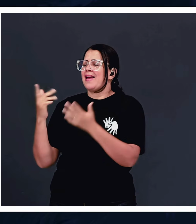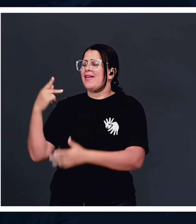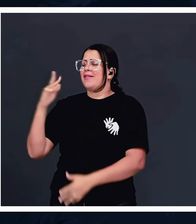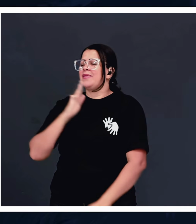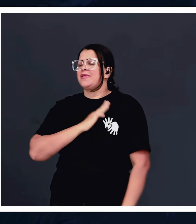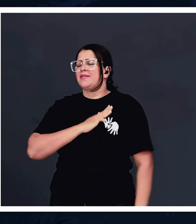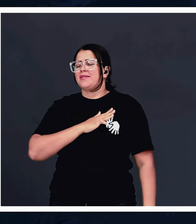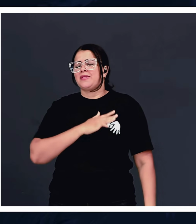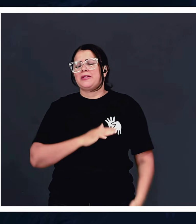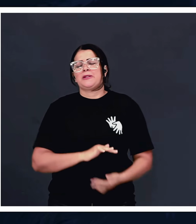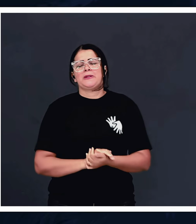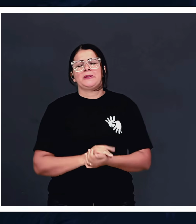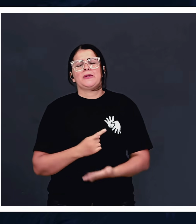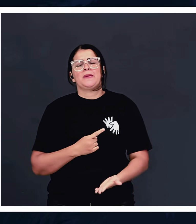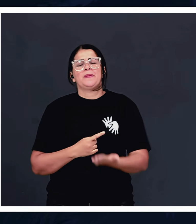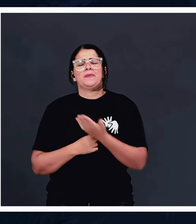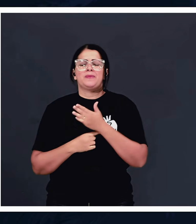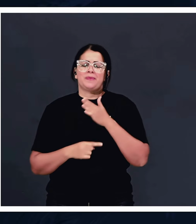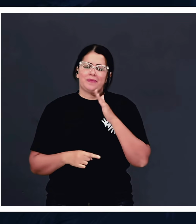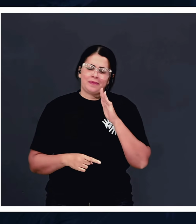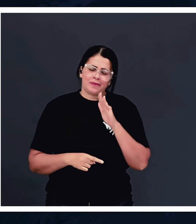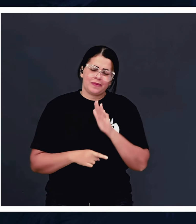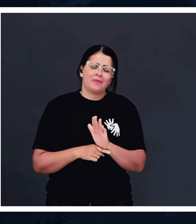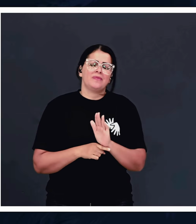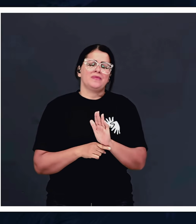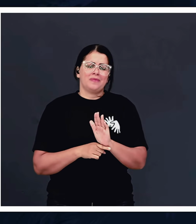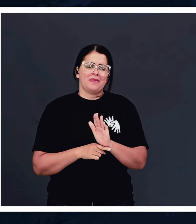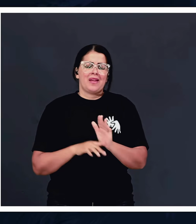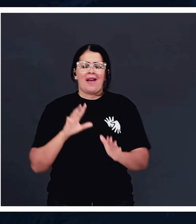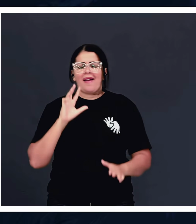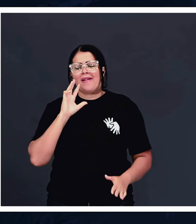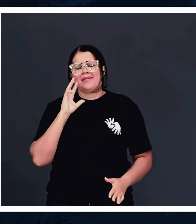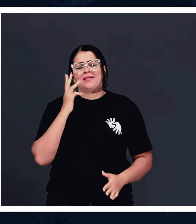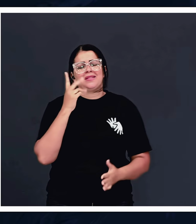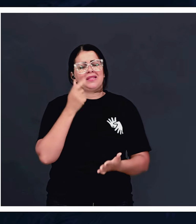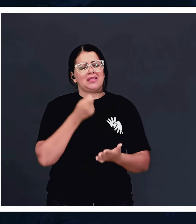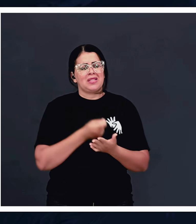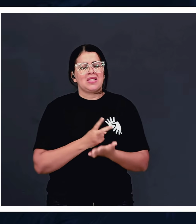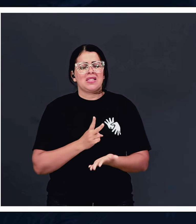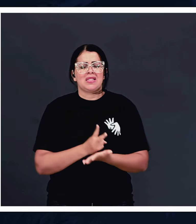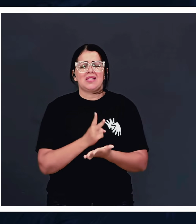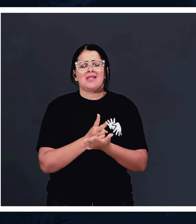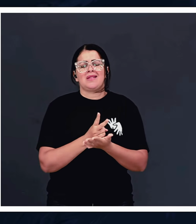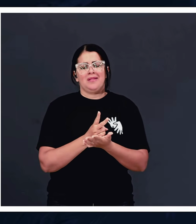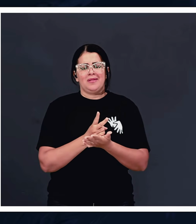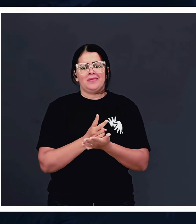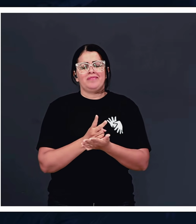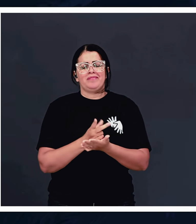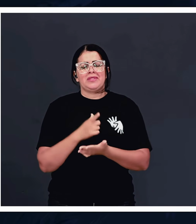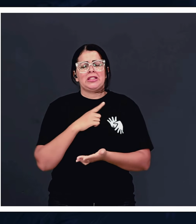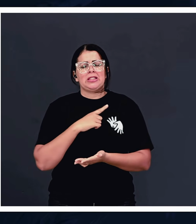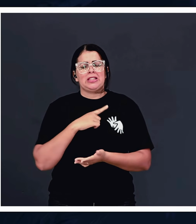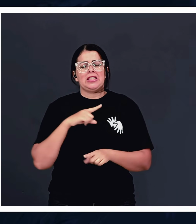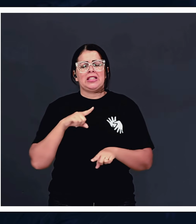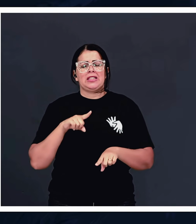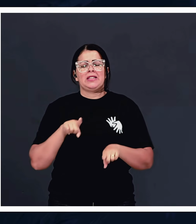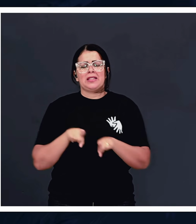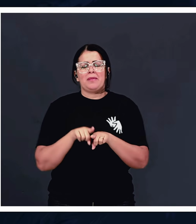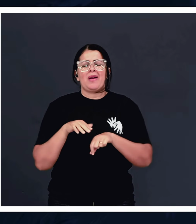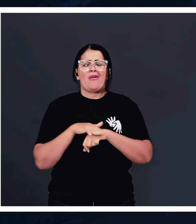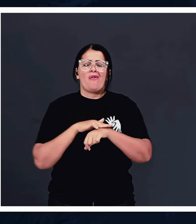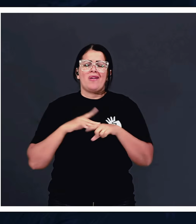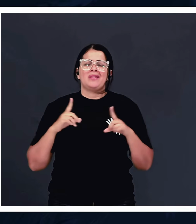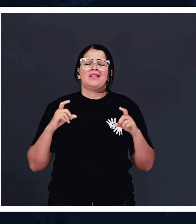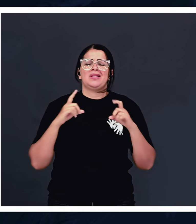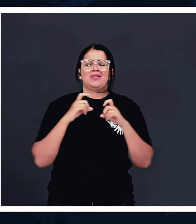meu Deus querido. Nos ajuda a tomar essas decisões e muitas vezes de ter conversas